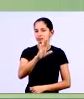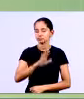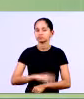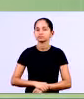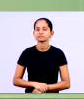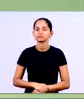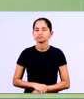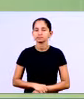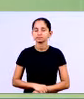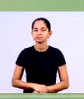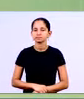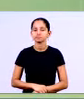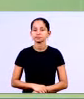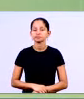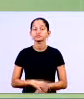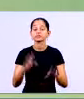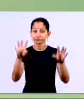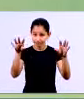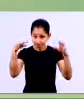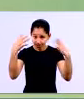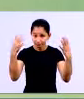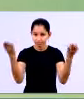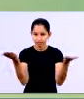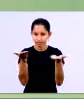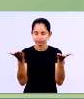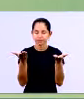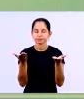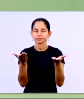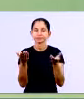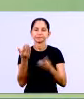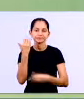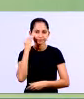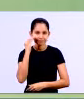Bem, prestem bem atenção aqui no seguinte.